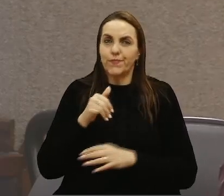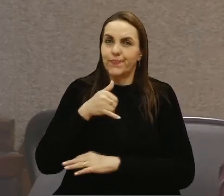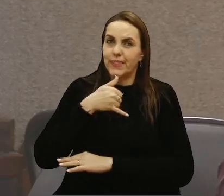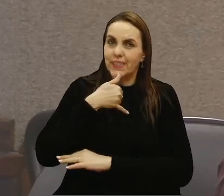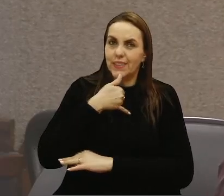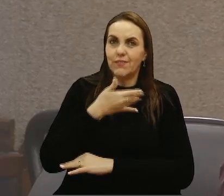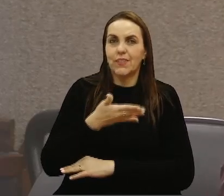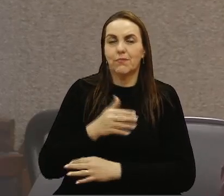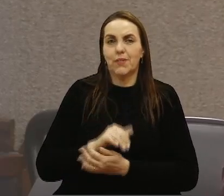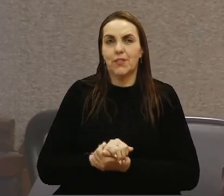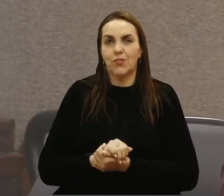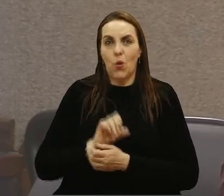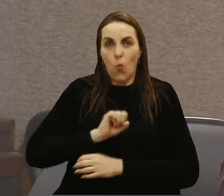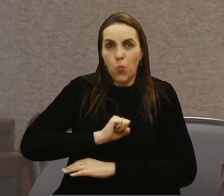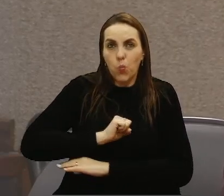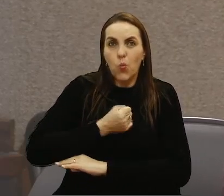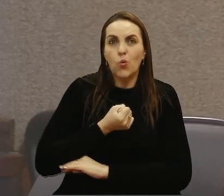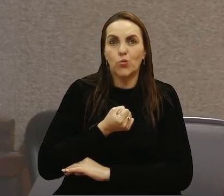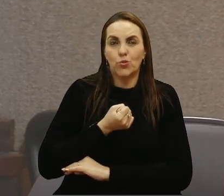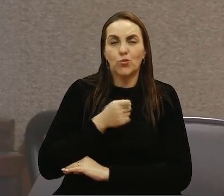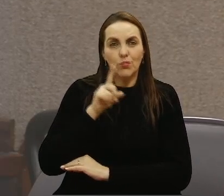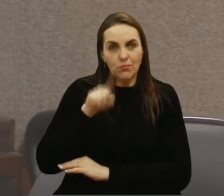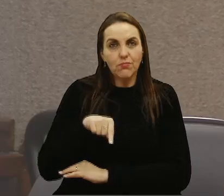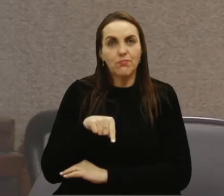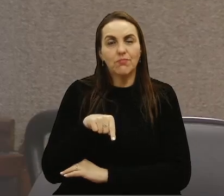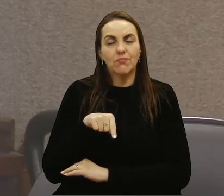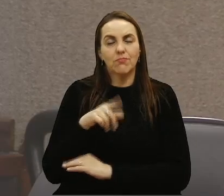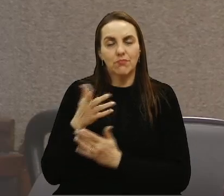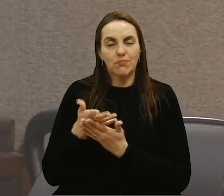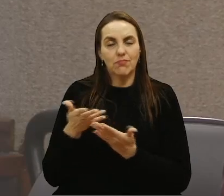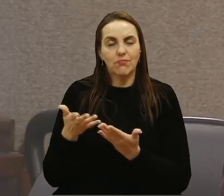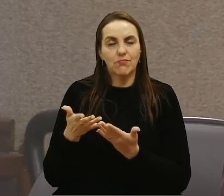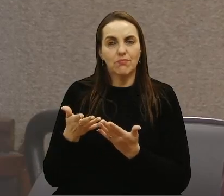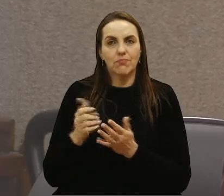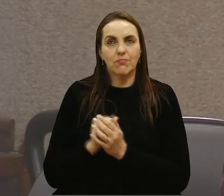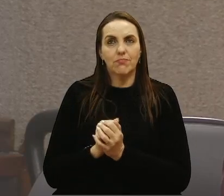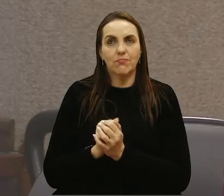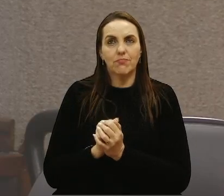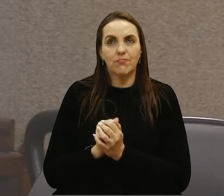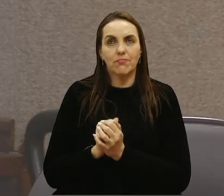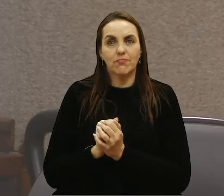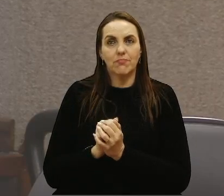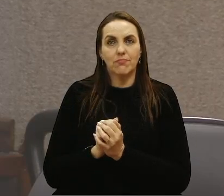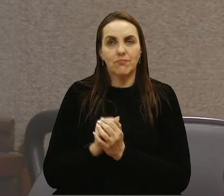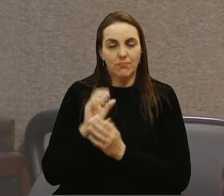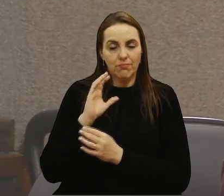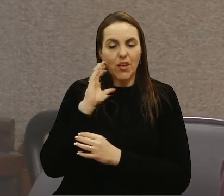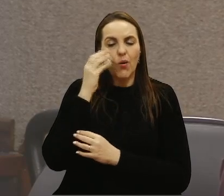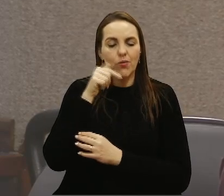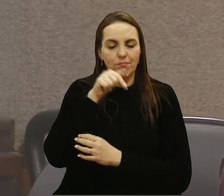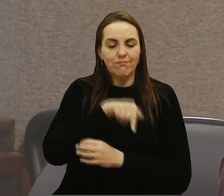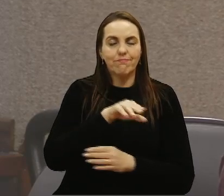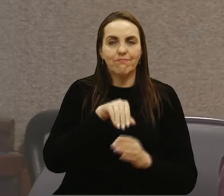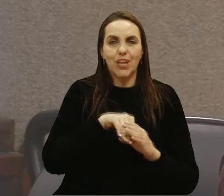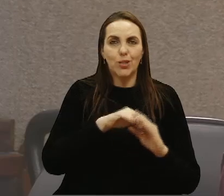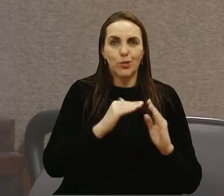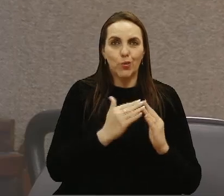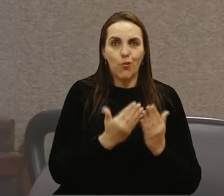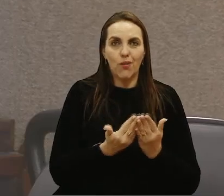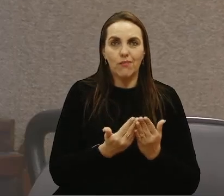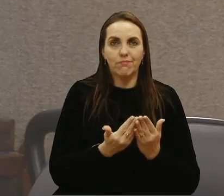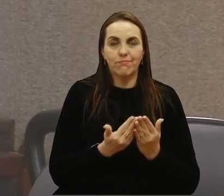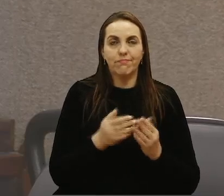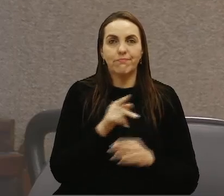infelizmente, esse ódio, ele tem se consolidado desde a escola,